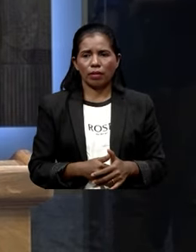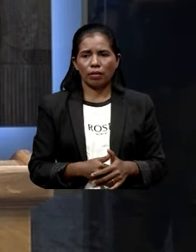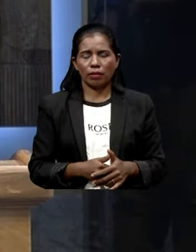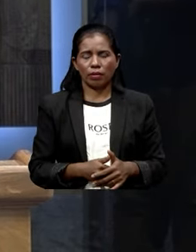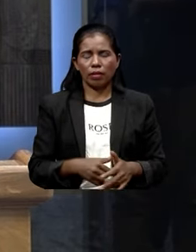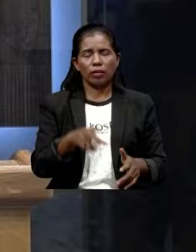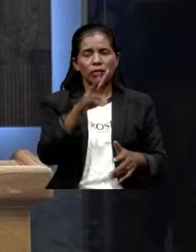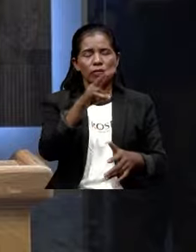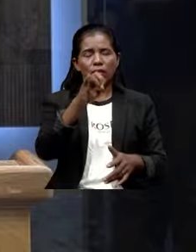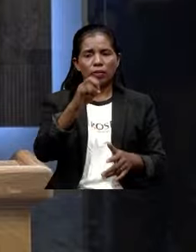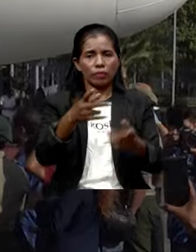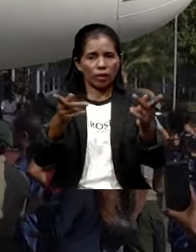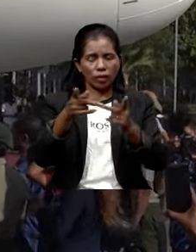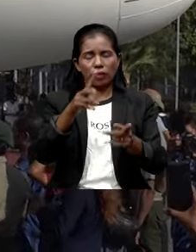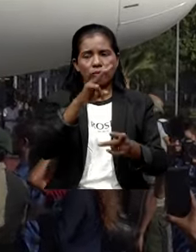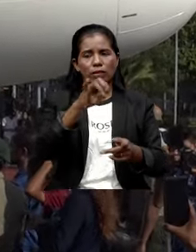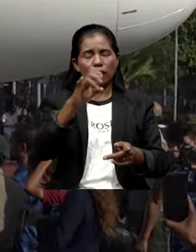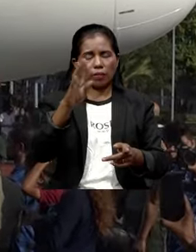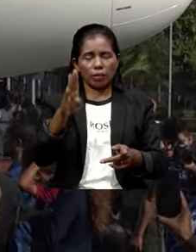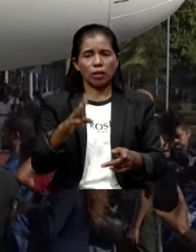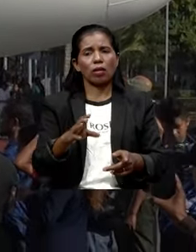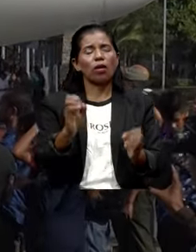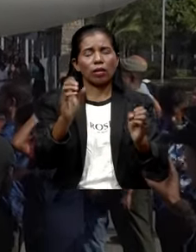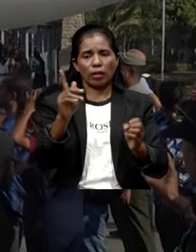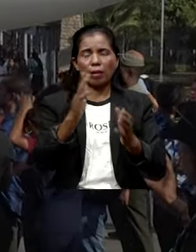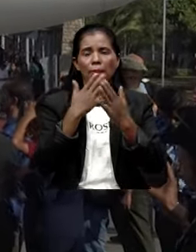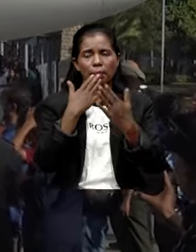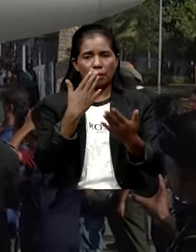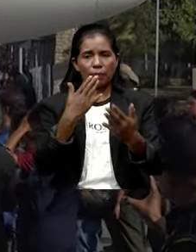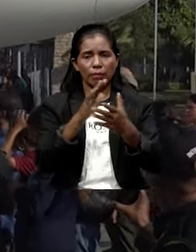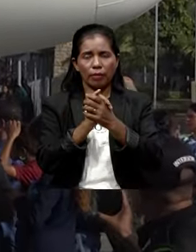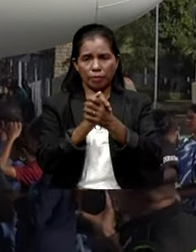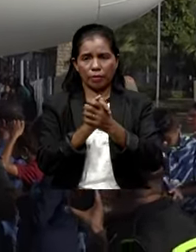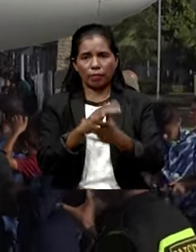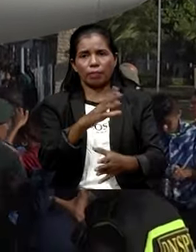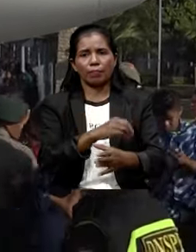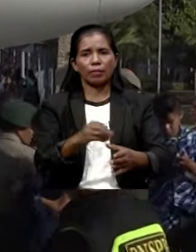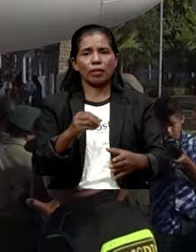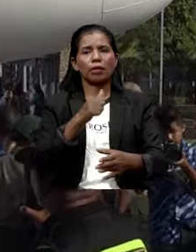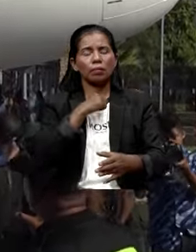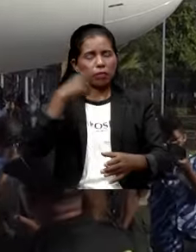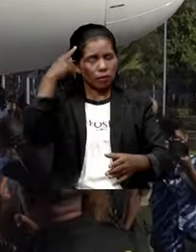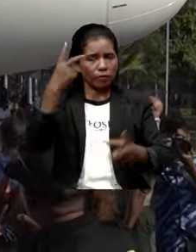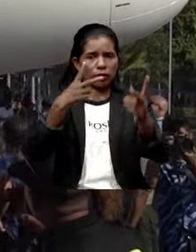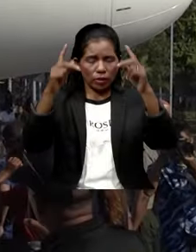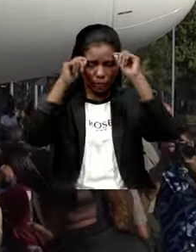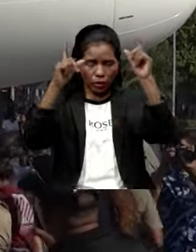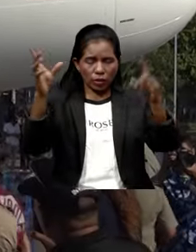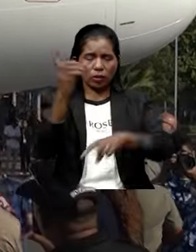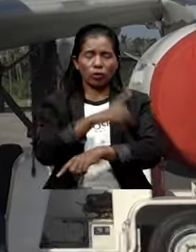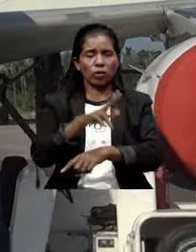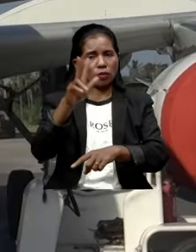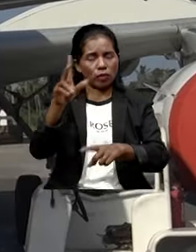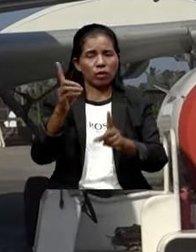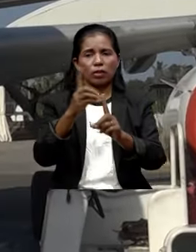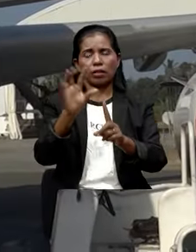VIP Lounge, né? Portanto, parabéns. Tiro horário, Papa se visita Timor-Leste durante Lorontolo, a Ru e a Loroncia